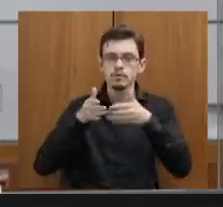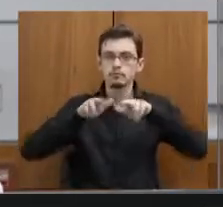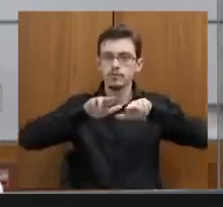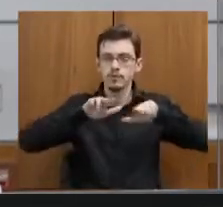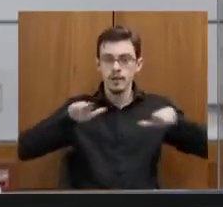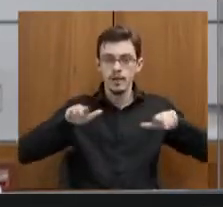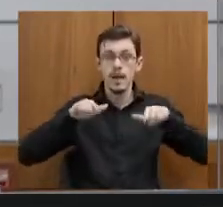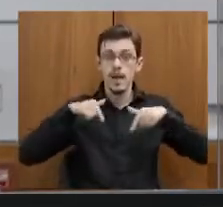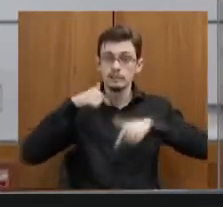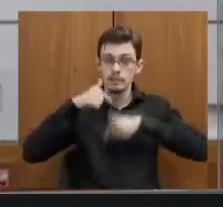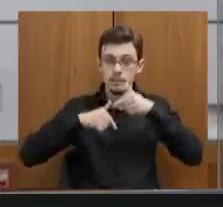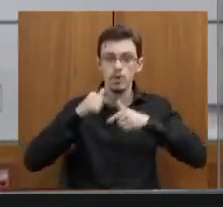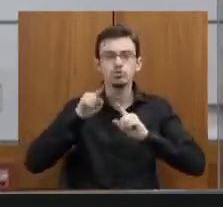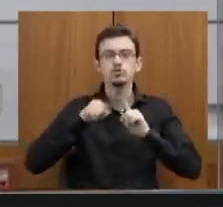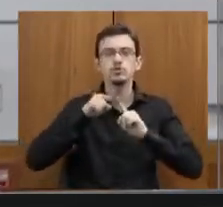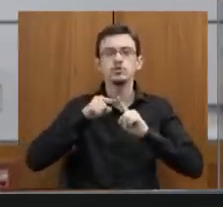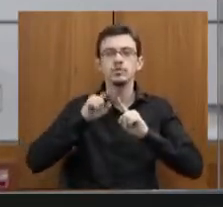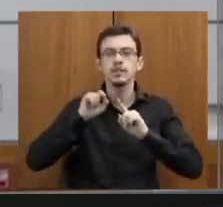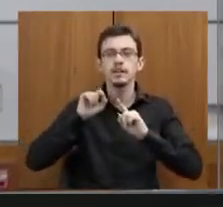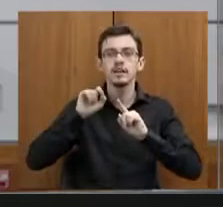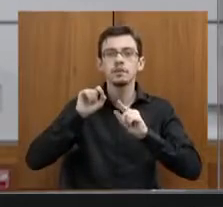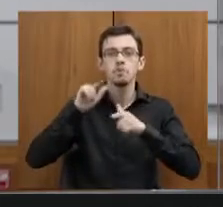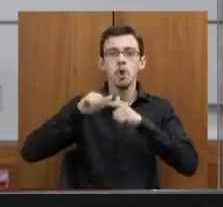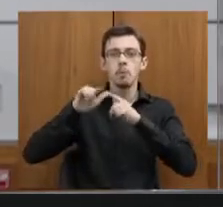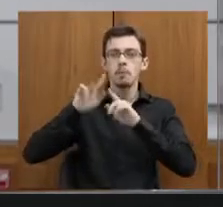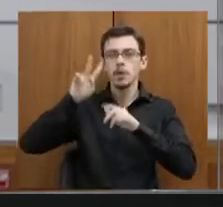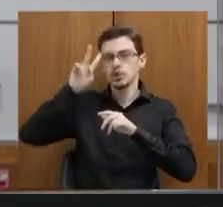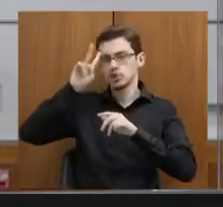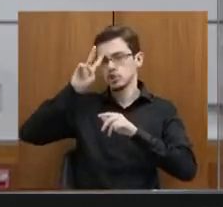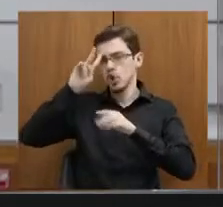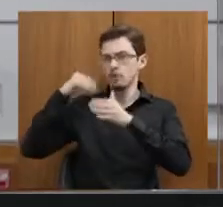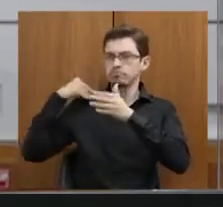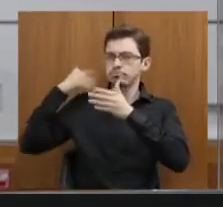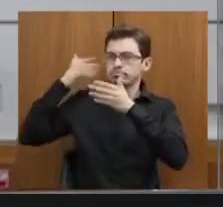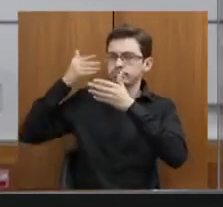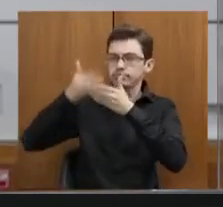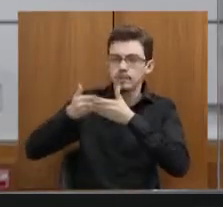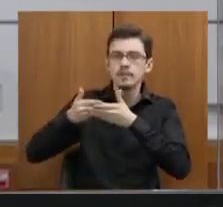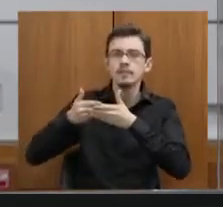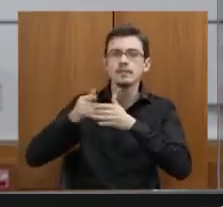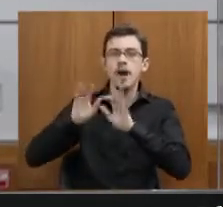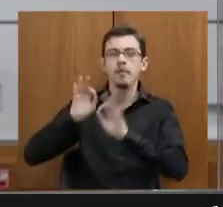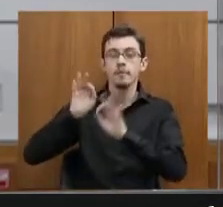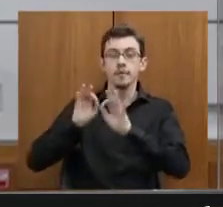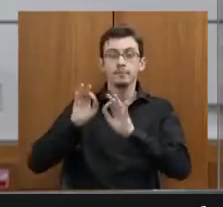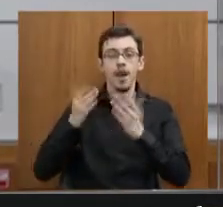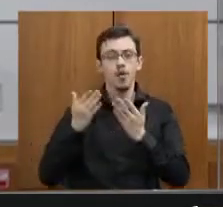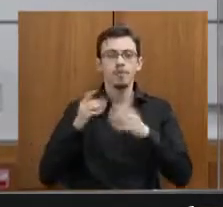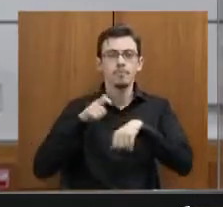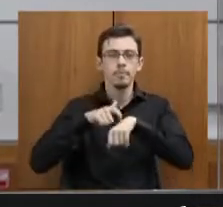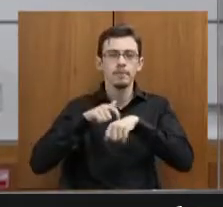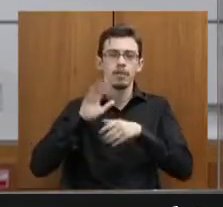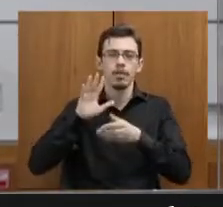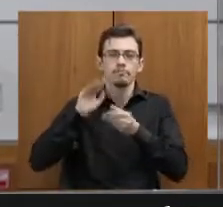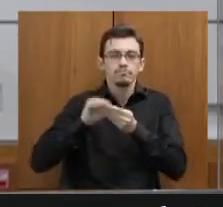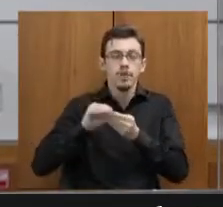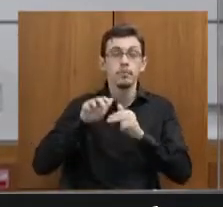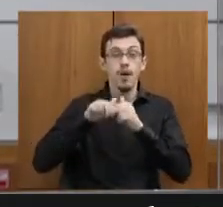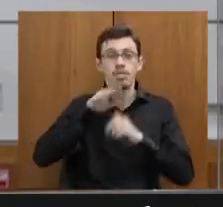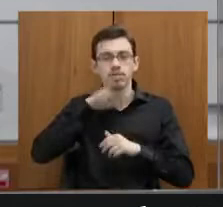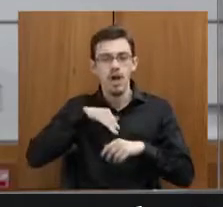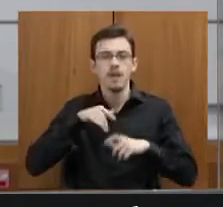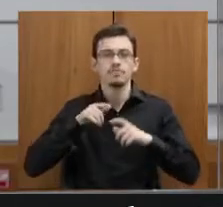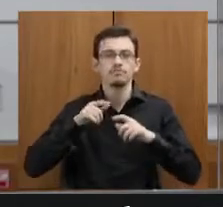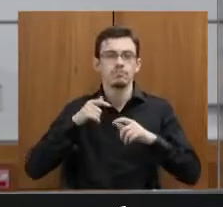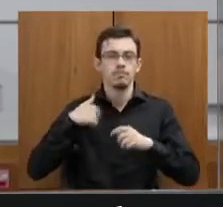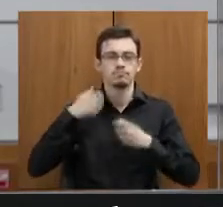ações reparadoras eu acho que nesse momento eu vou ficar por aqui que provavelmente eu estou também na mesa da parte